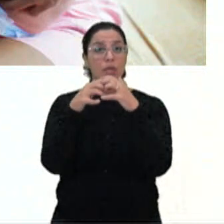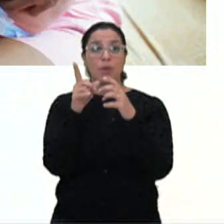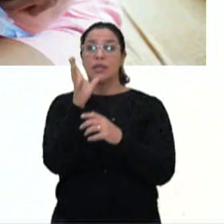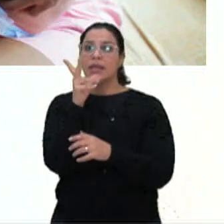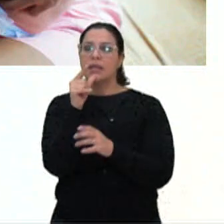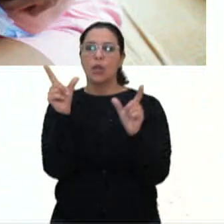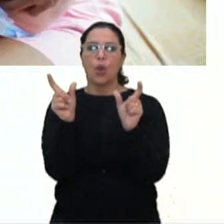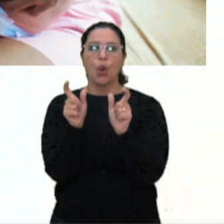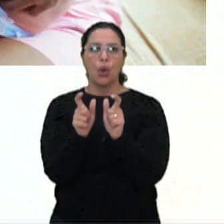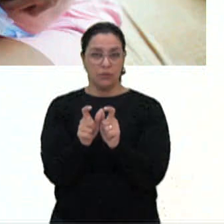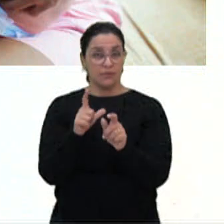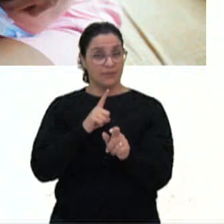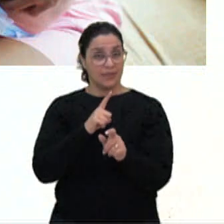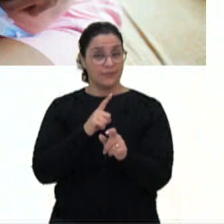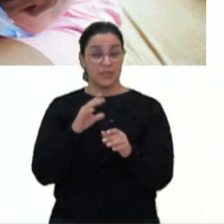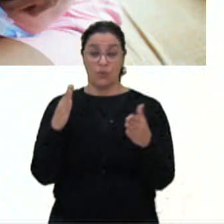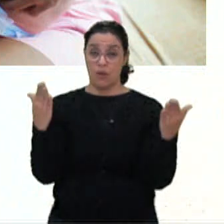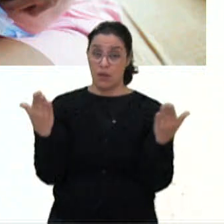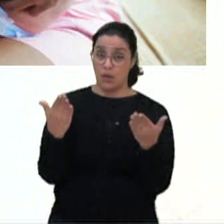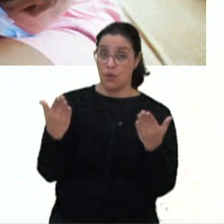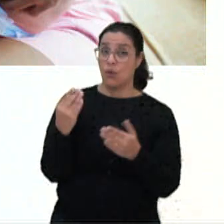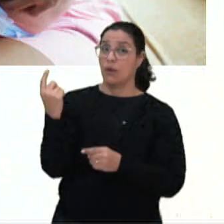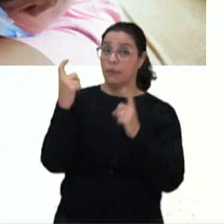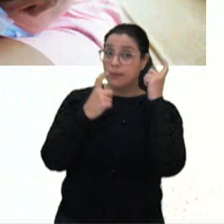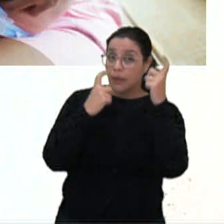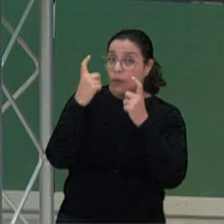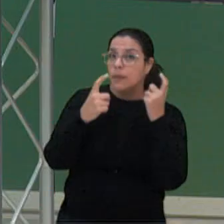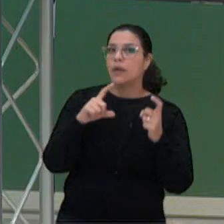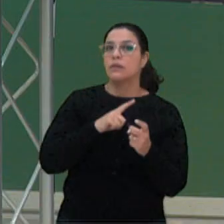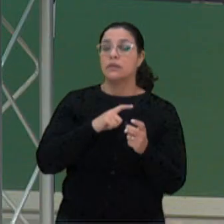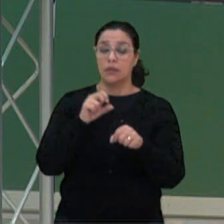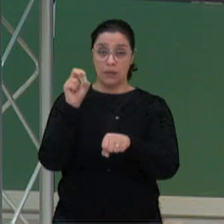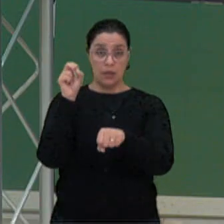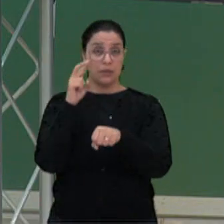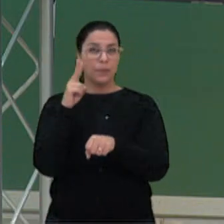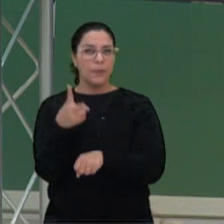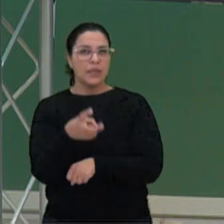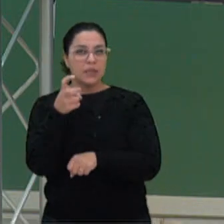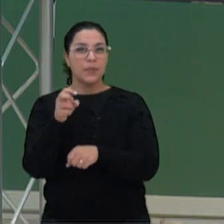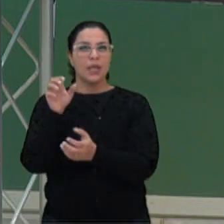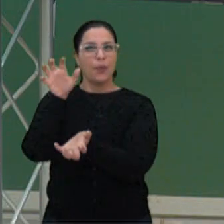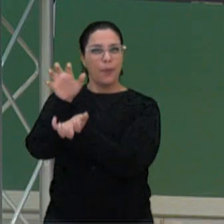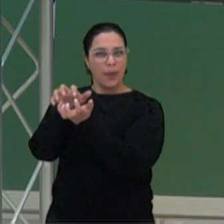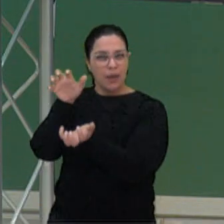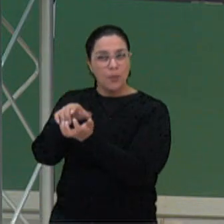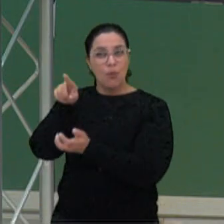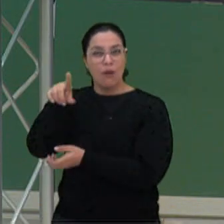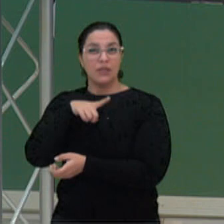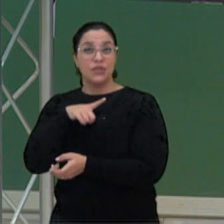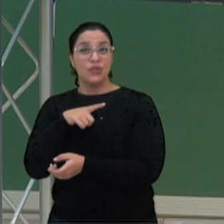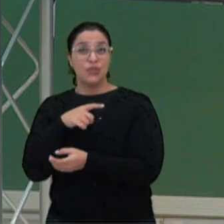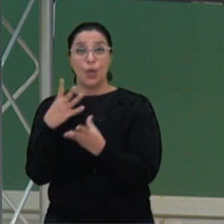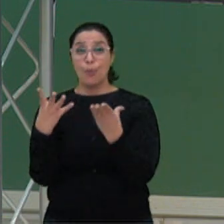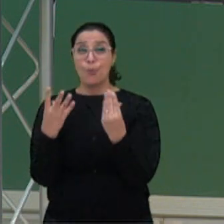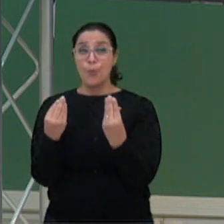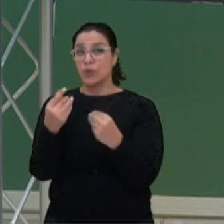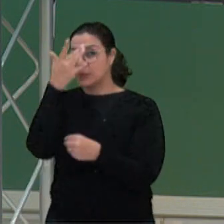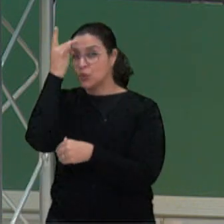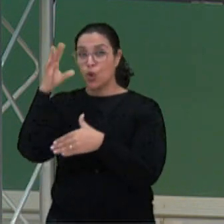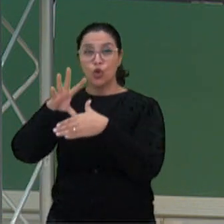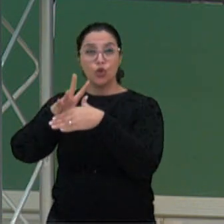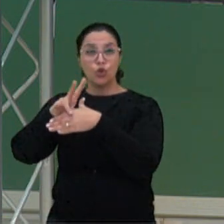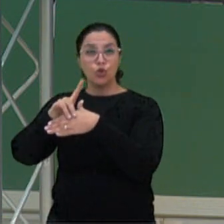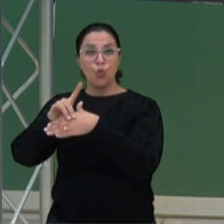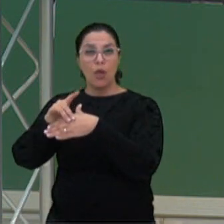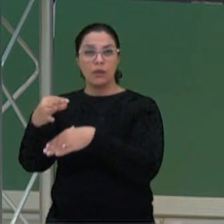crianças. Então, isso foi algo muito preocupante, né? Eles viram que em Pernambuco, a região onde tinha tido um surto de zika,